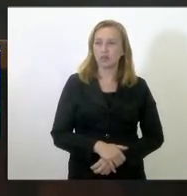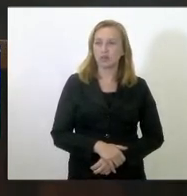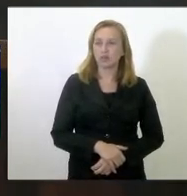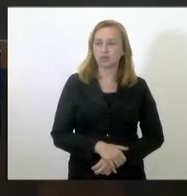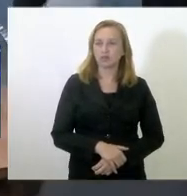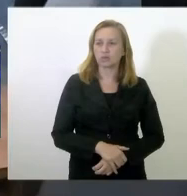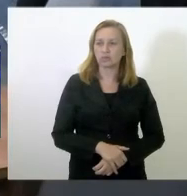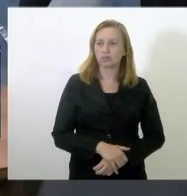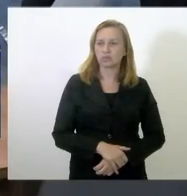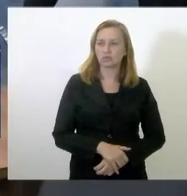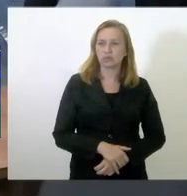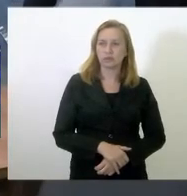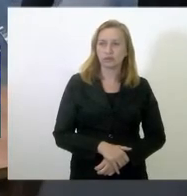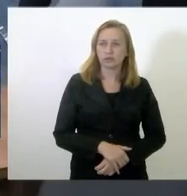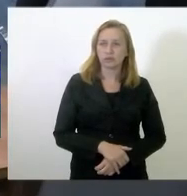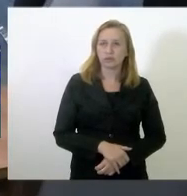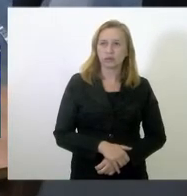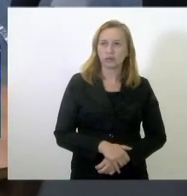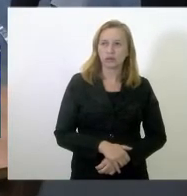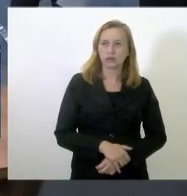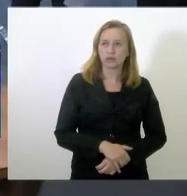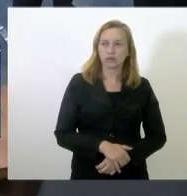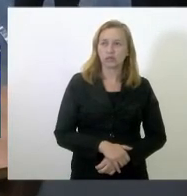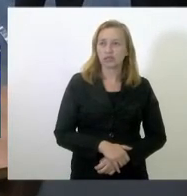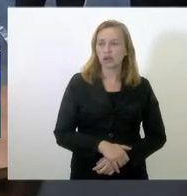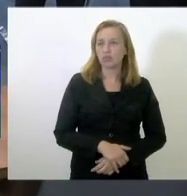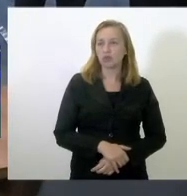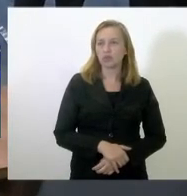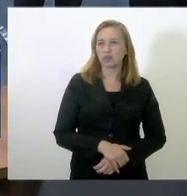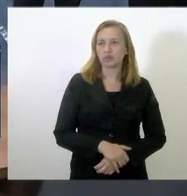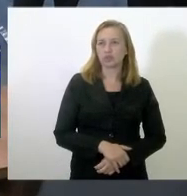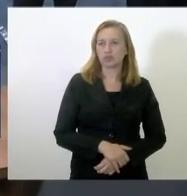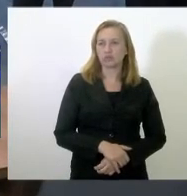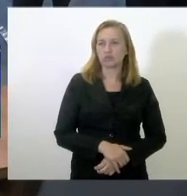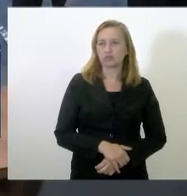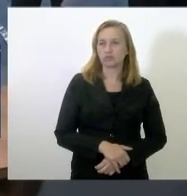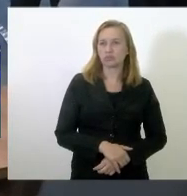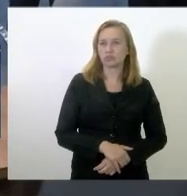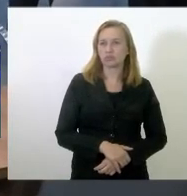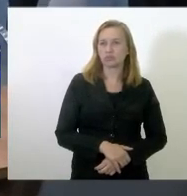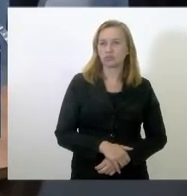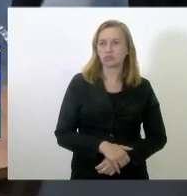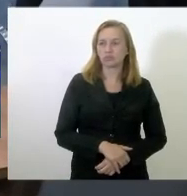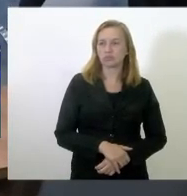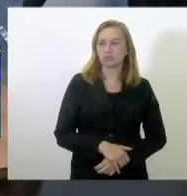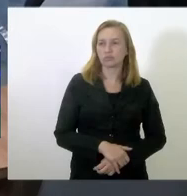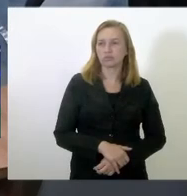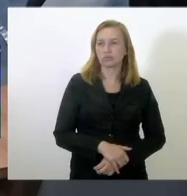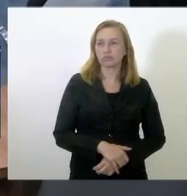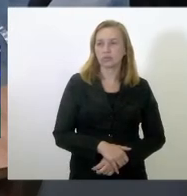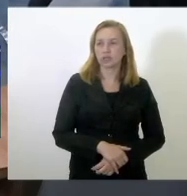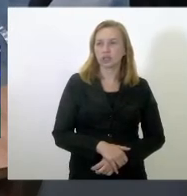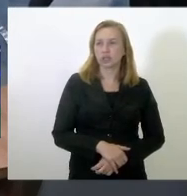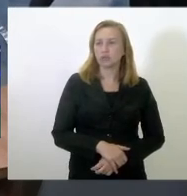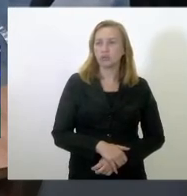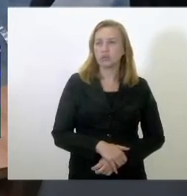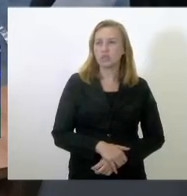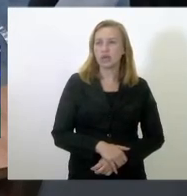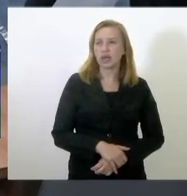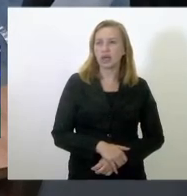Estou abrindo isso. Está com problema aqui. Está ok. Está ok.